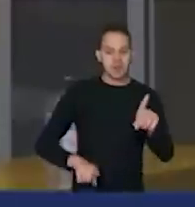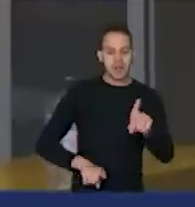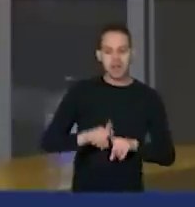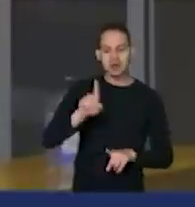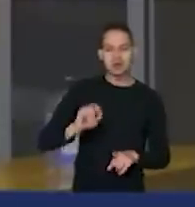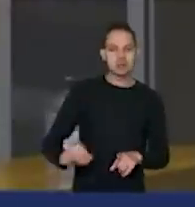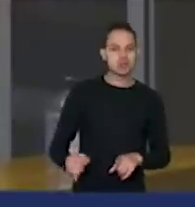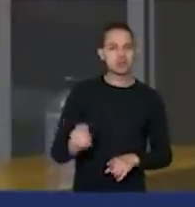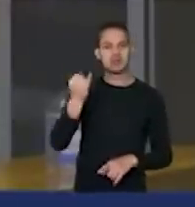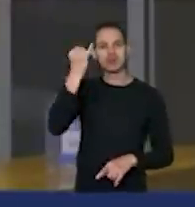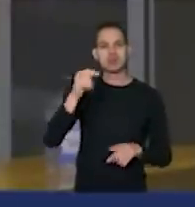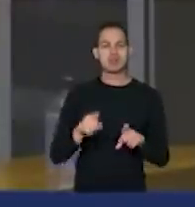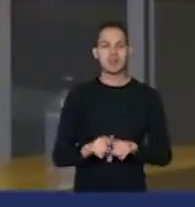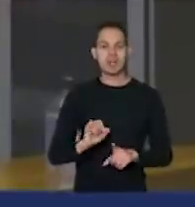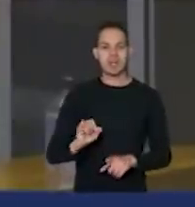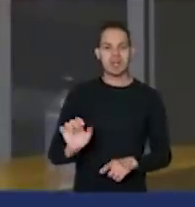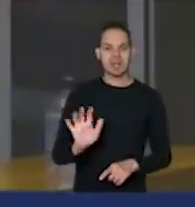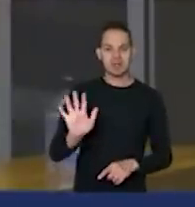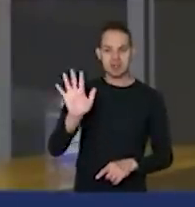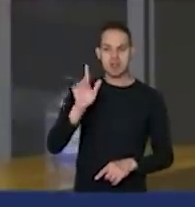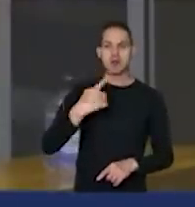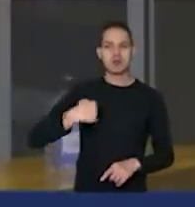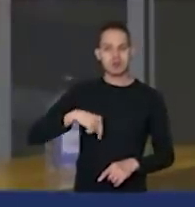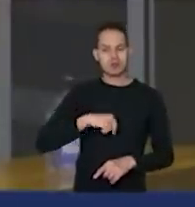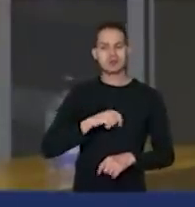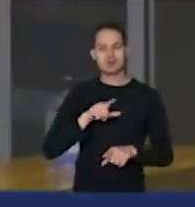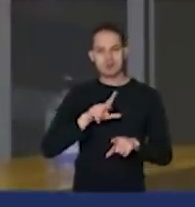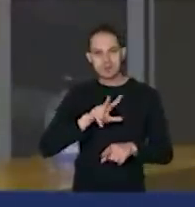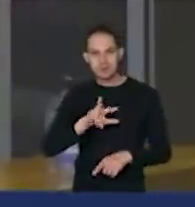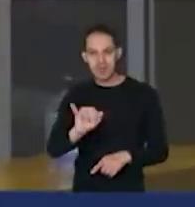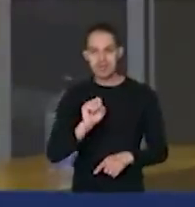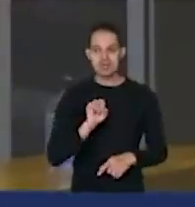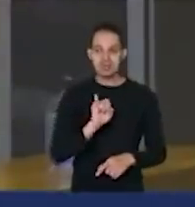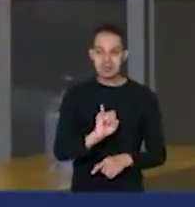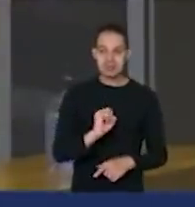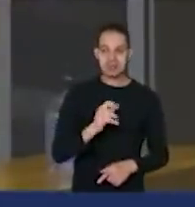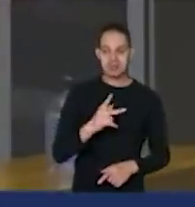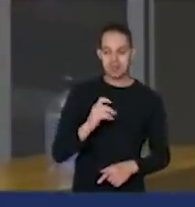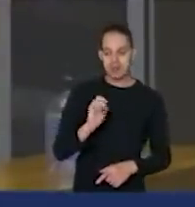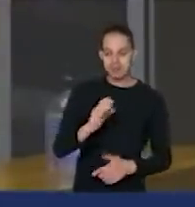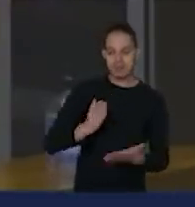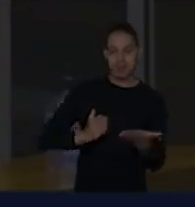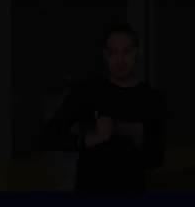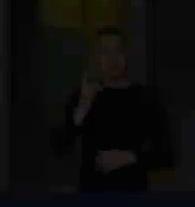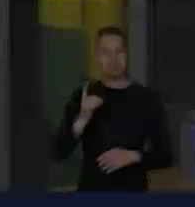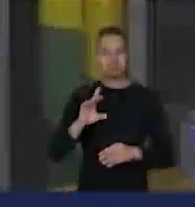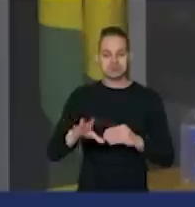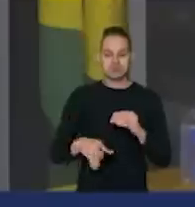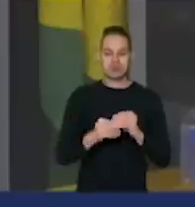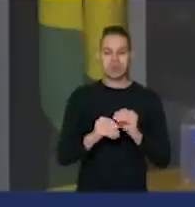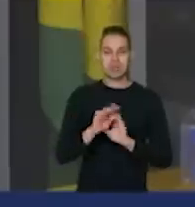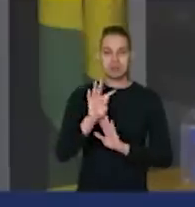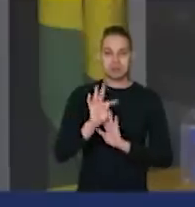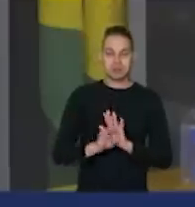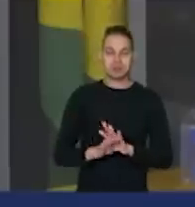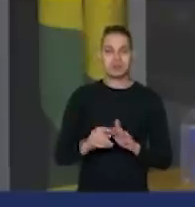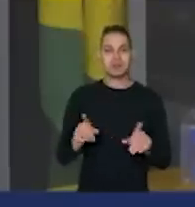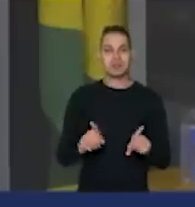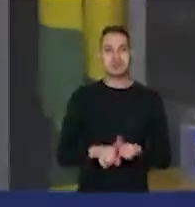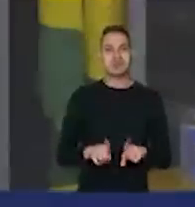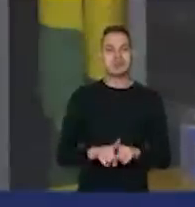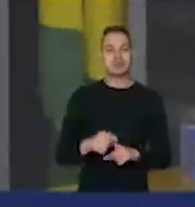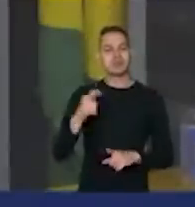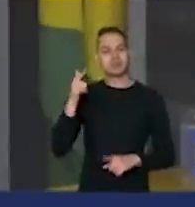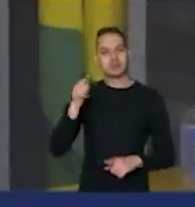inflação, que a gente vai bater caso essa PEC seja aprovada. Obrigado, presidente. E mais uma vez, eu